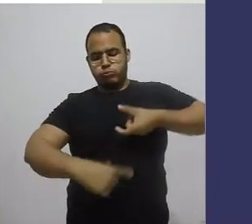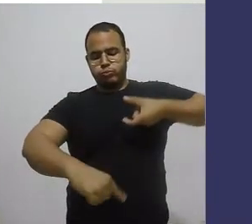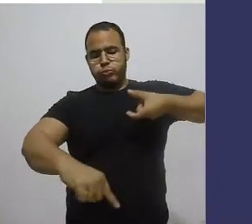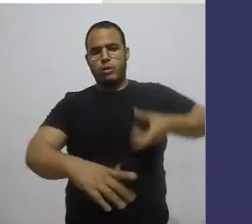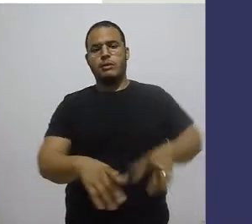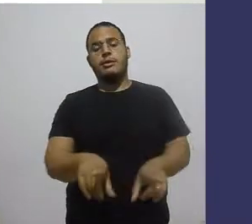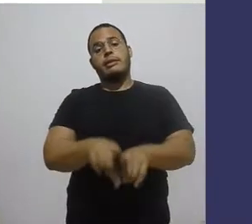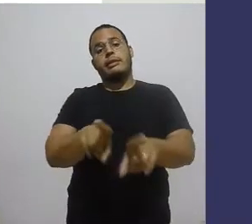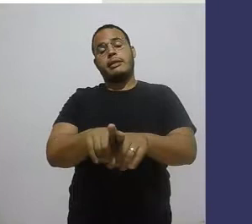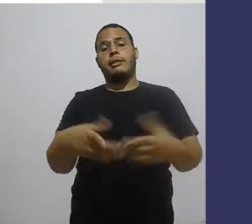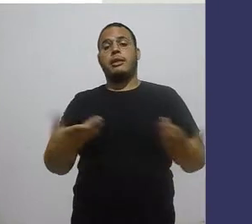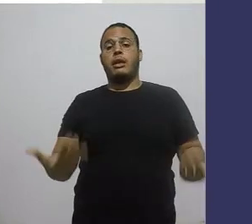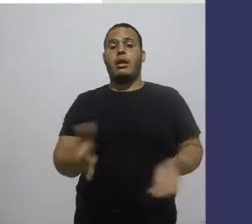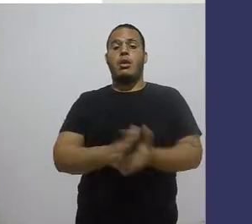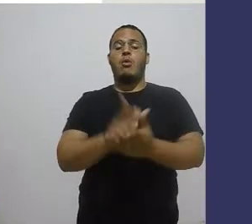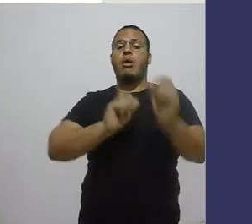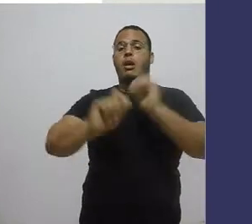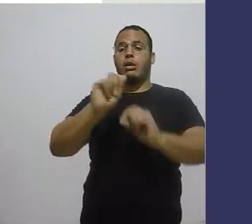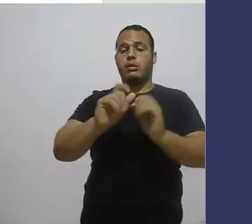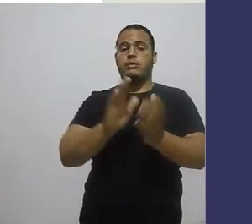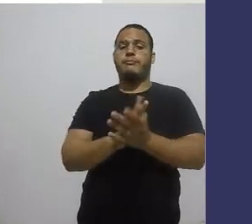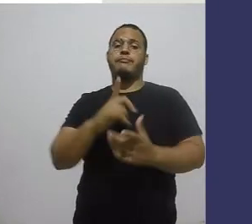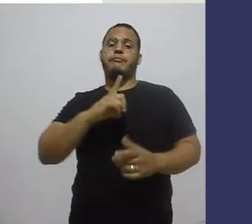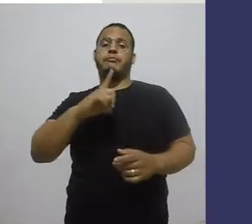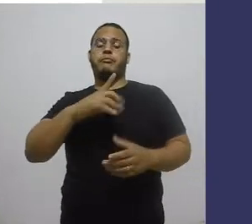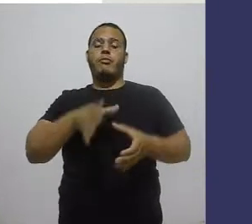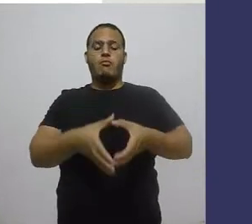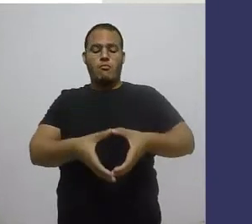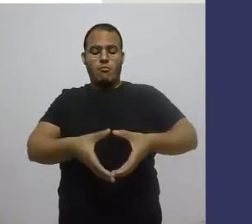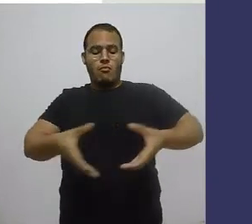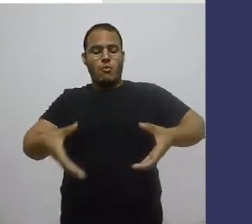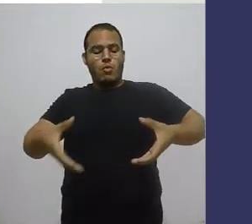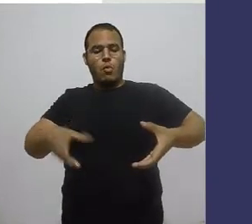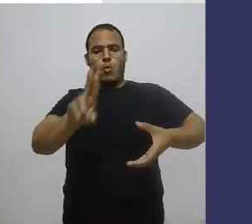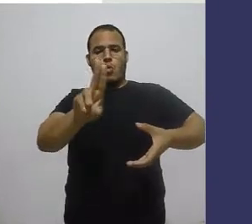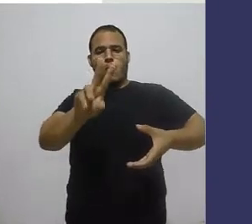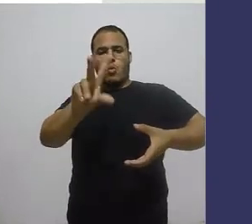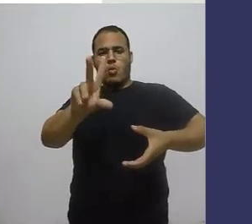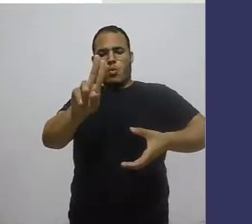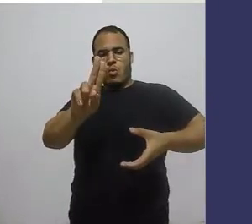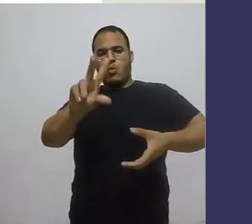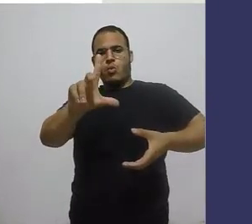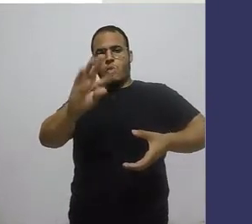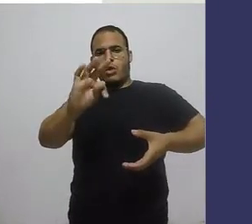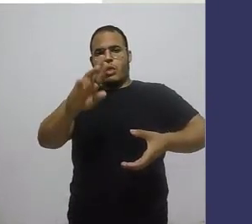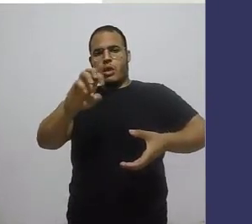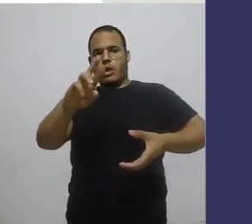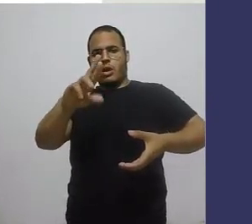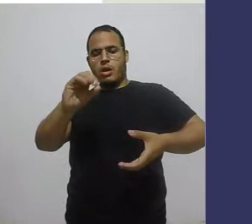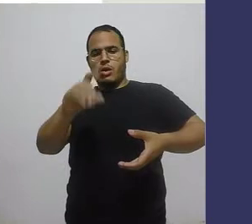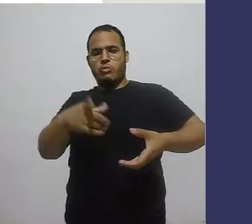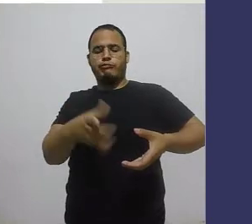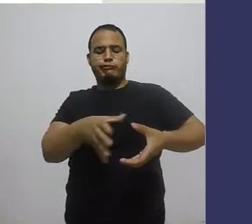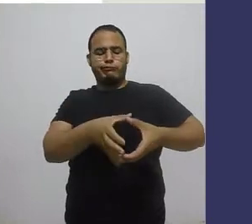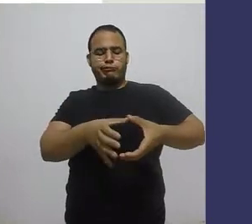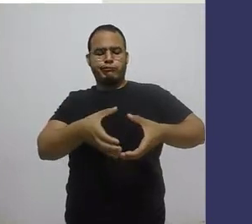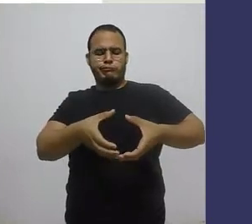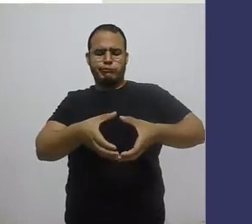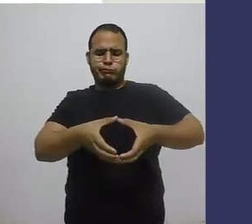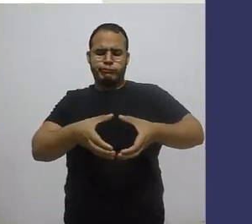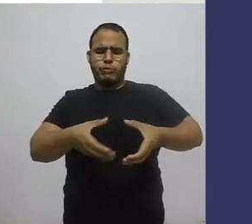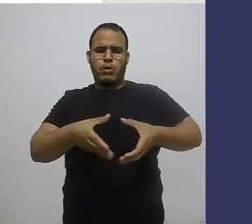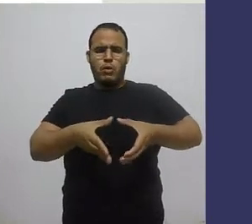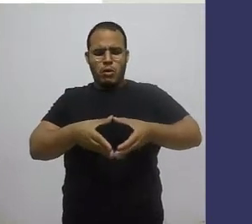ter como órgão interno o útero. O que seria esse útero, né? É um órgão muscular que tem o formato de uma